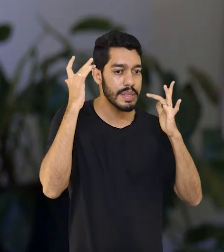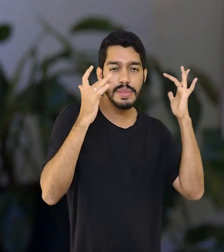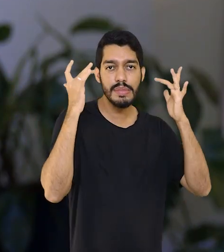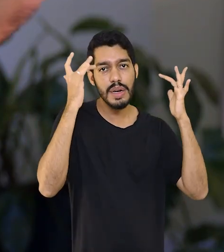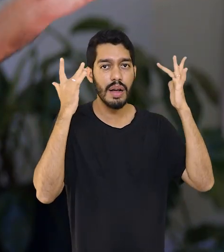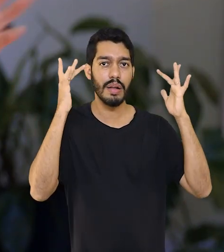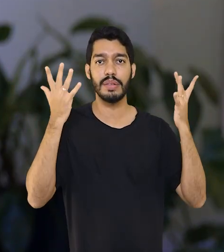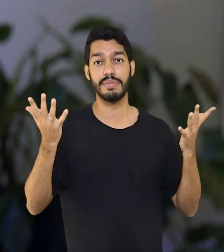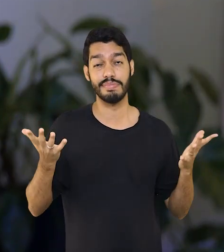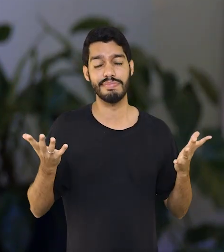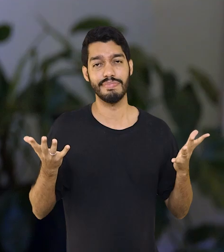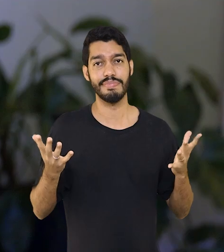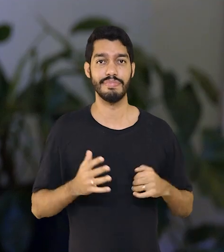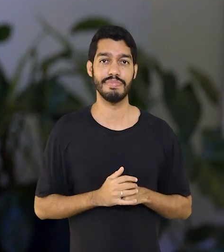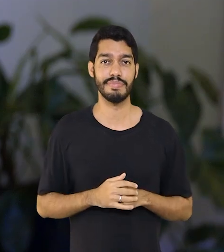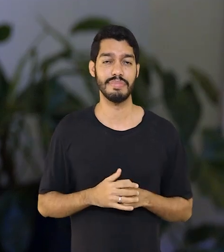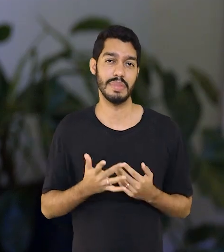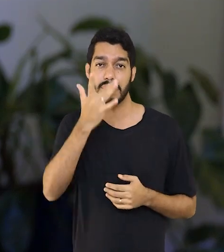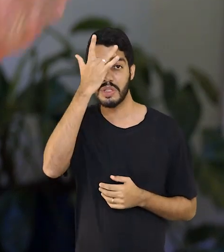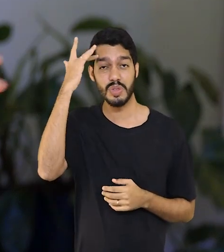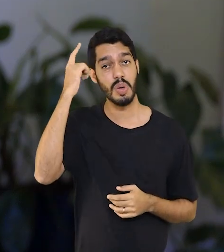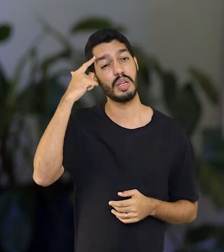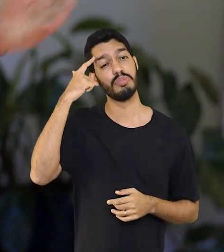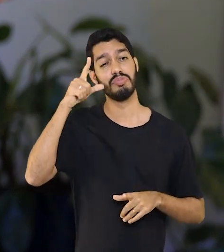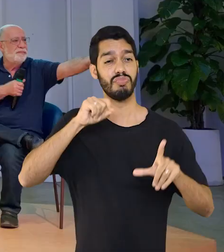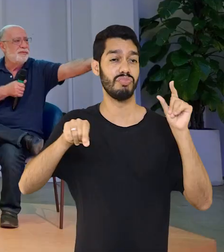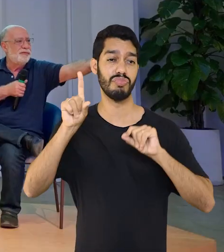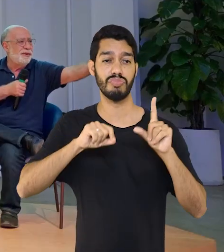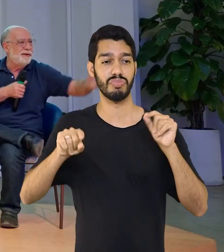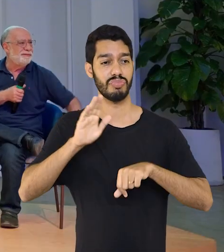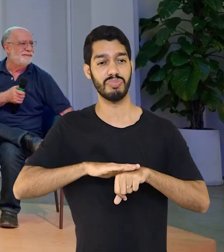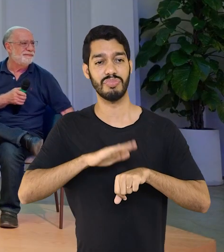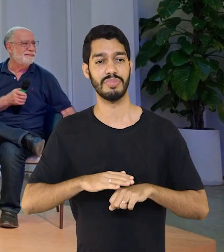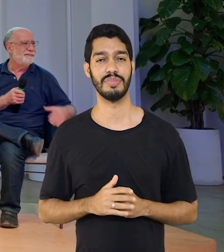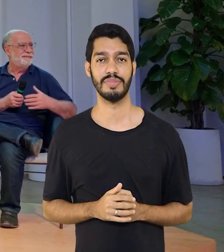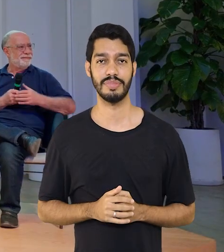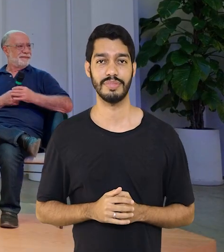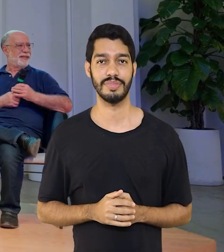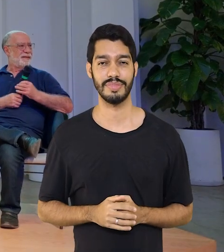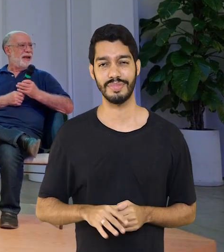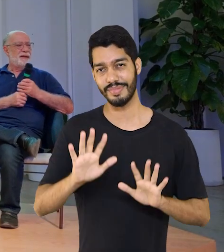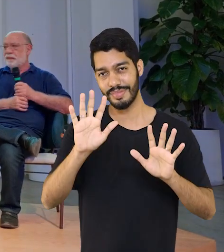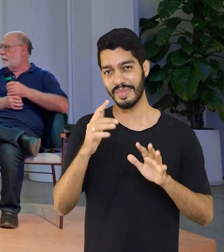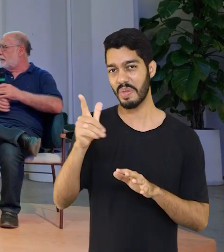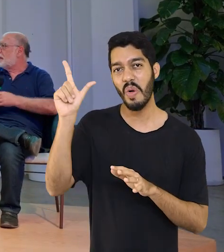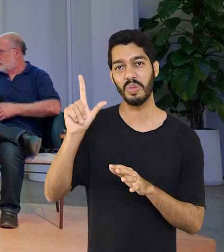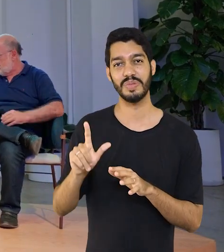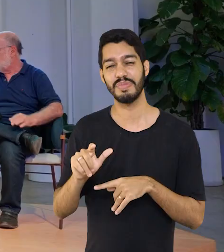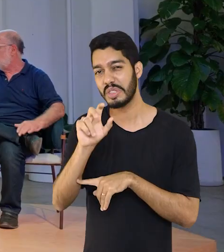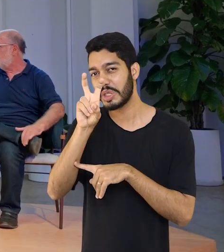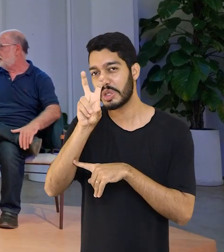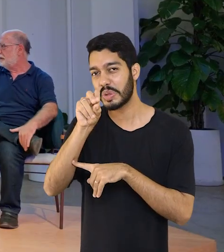jeito. O meu é o Mengão e Star Trek. E cada um escolhe o seu, por favor. Posso 50 centavos